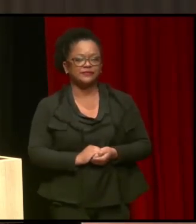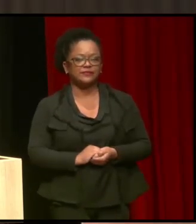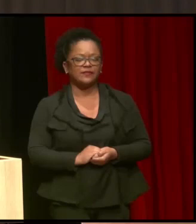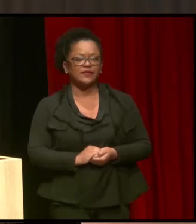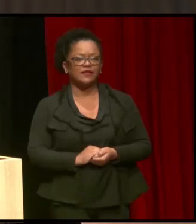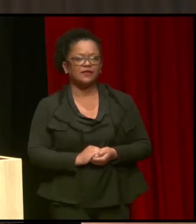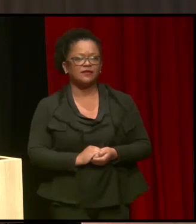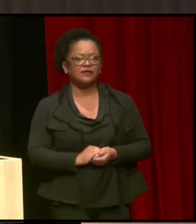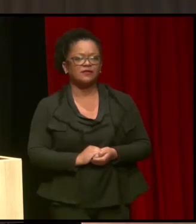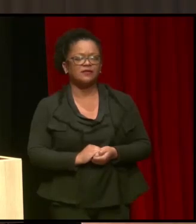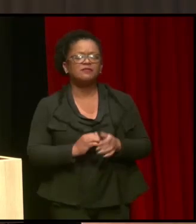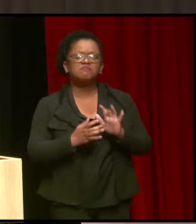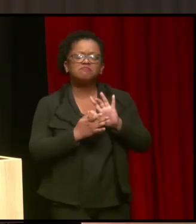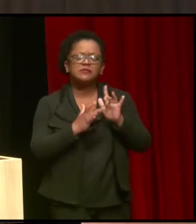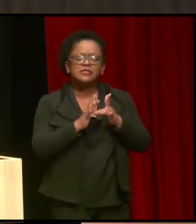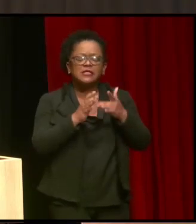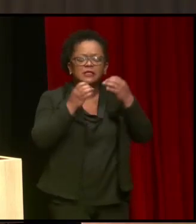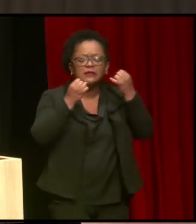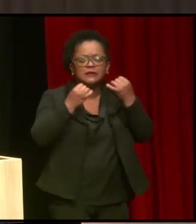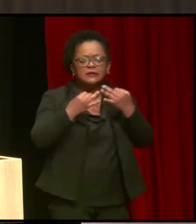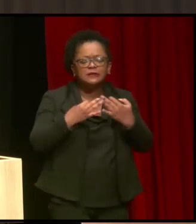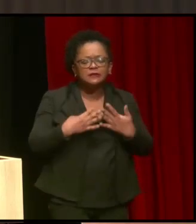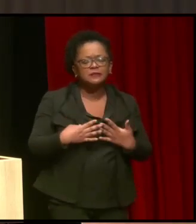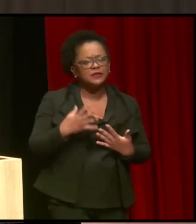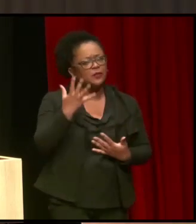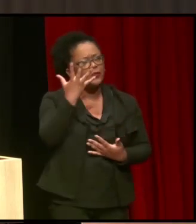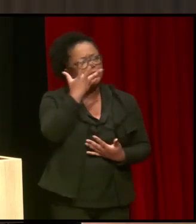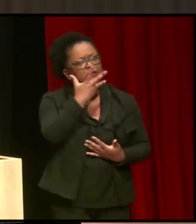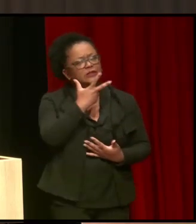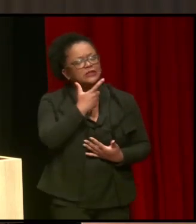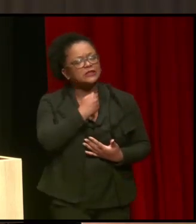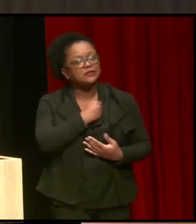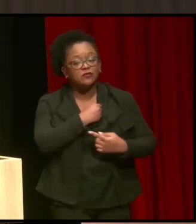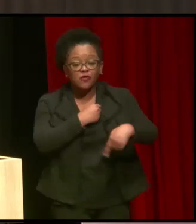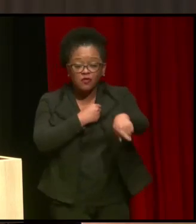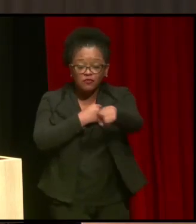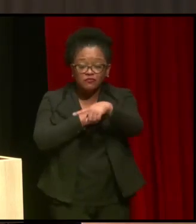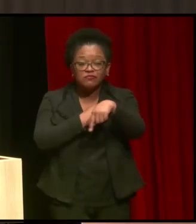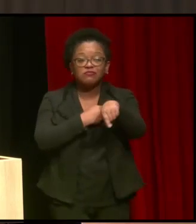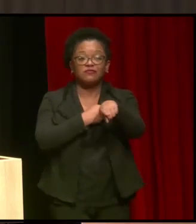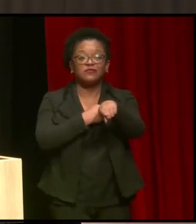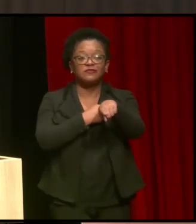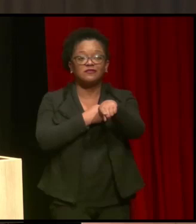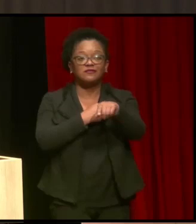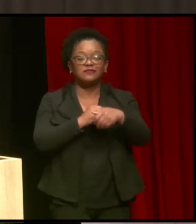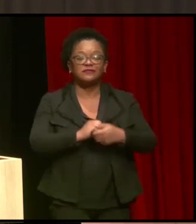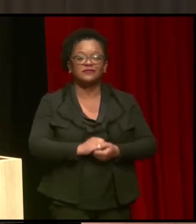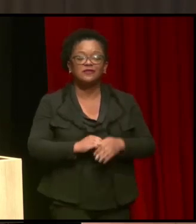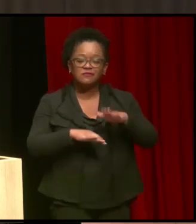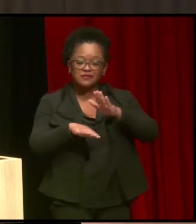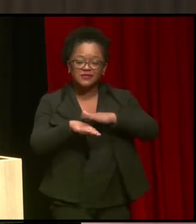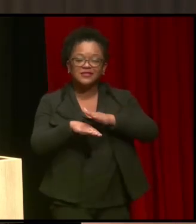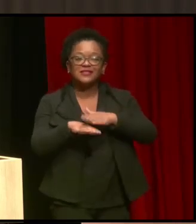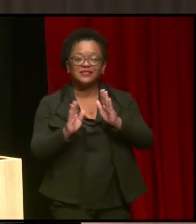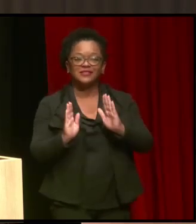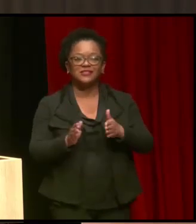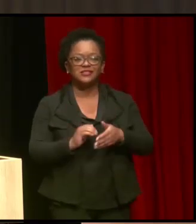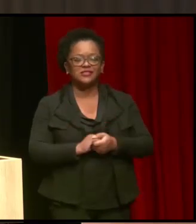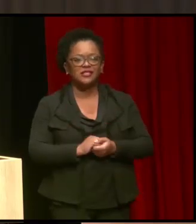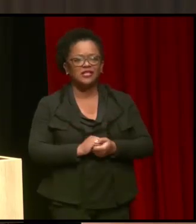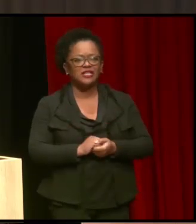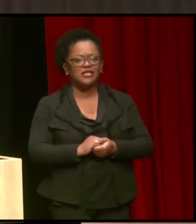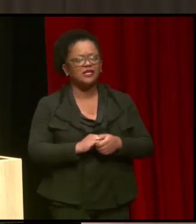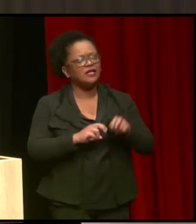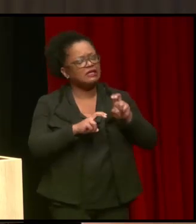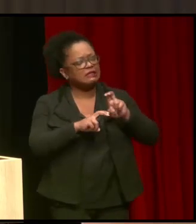Aí Jesus diz: todas essas coisas bonitas, vocês fizeram isso. E aí as pessoas que estão entrando